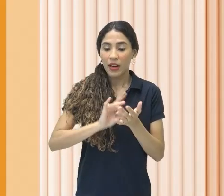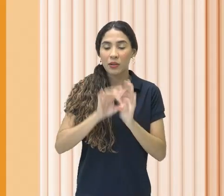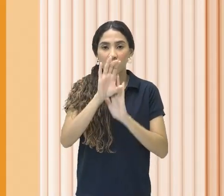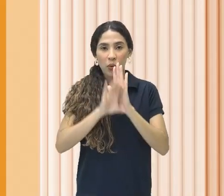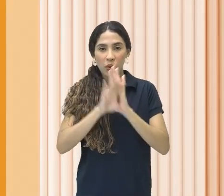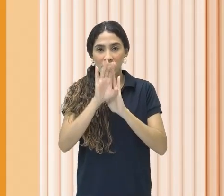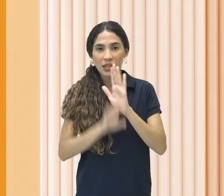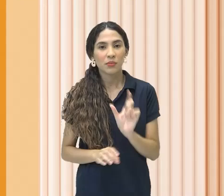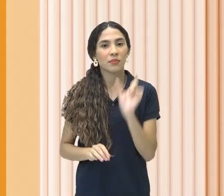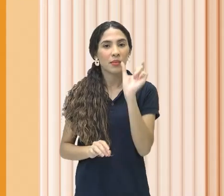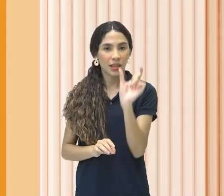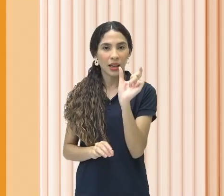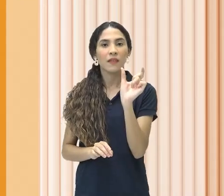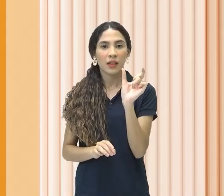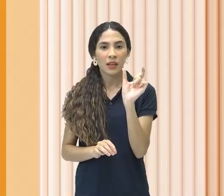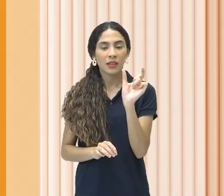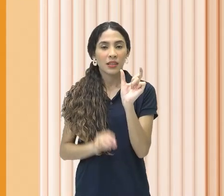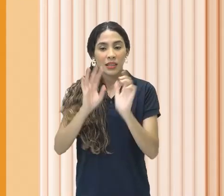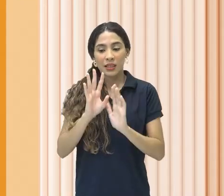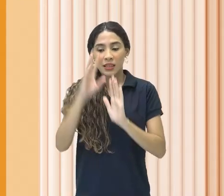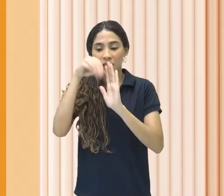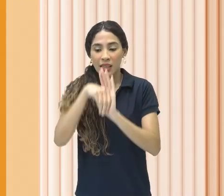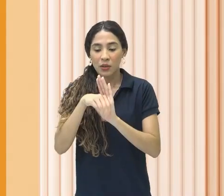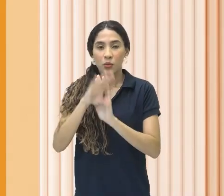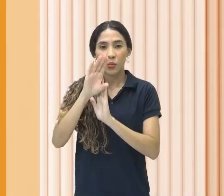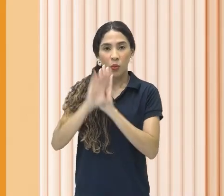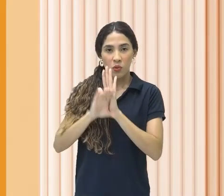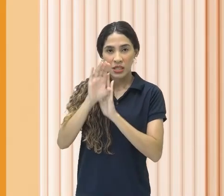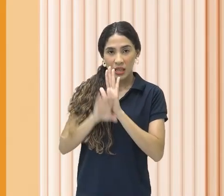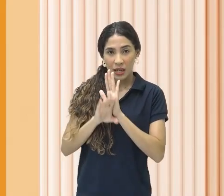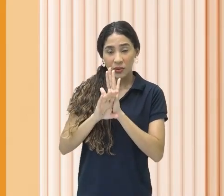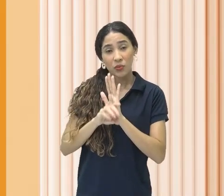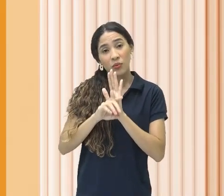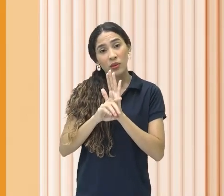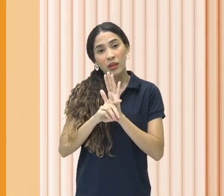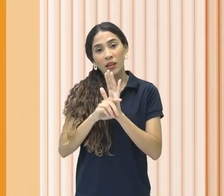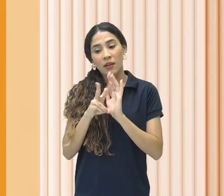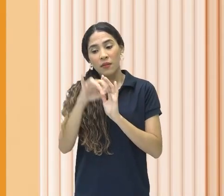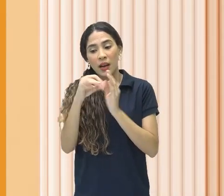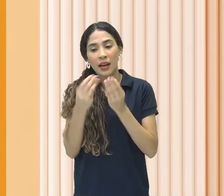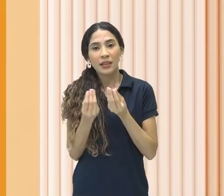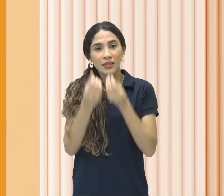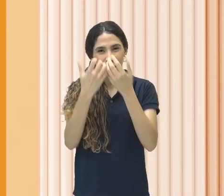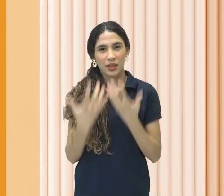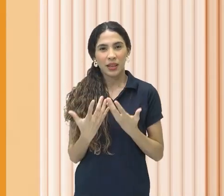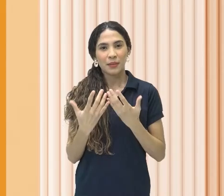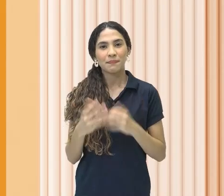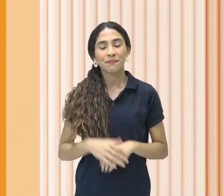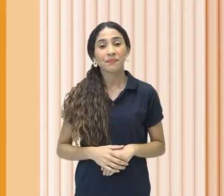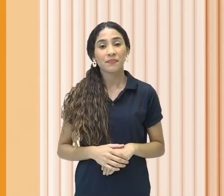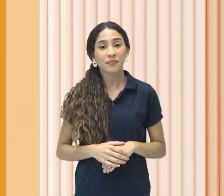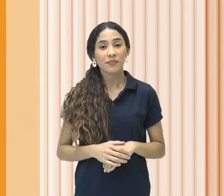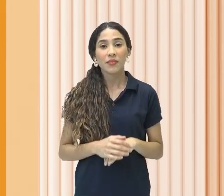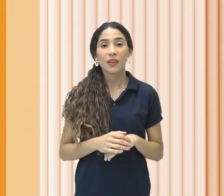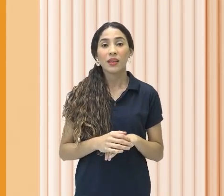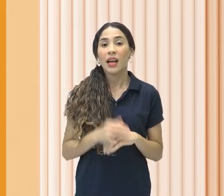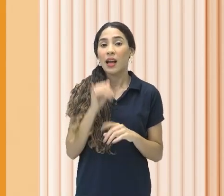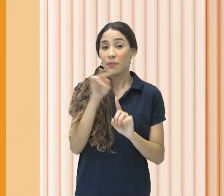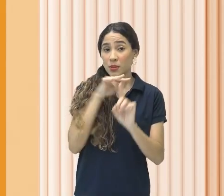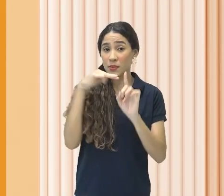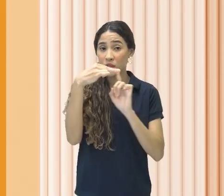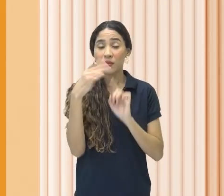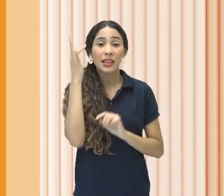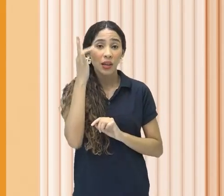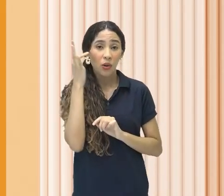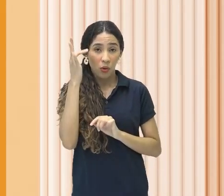conceito, essa palavra, dentro do seu conceito, ela transmite para nós. Tanto do ponto de vista